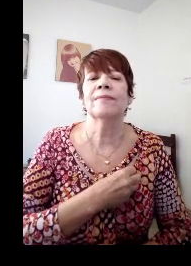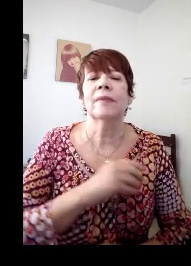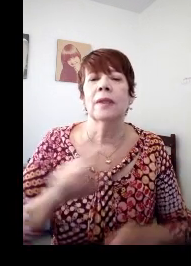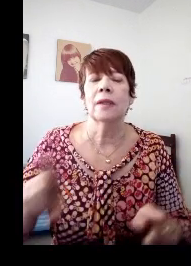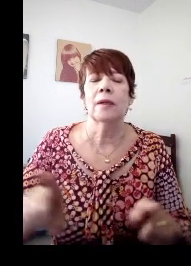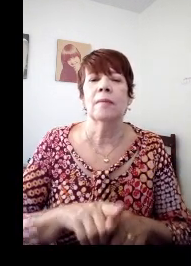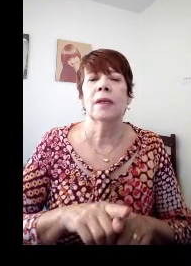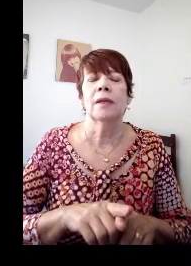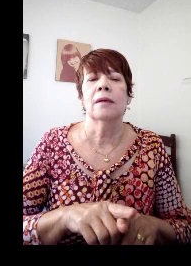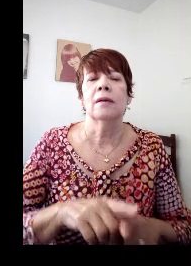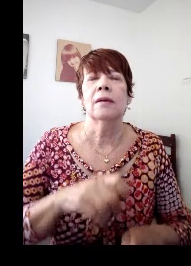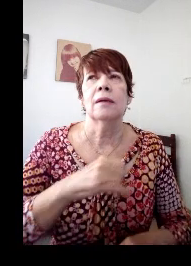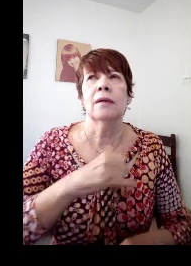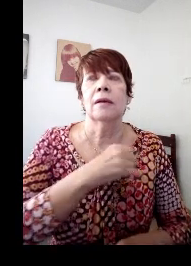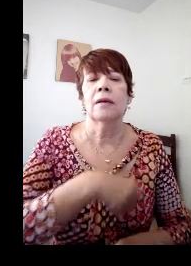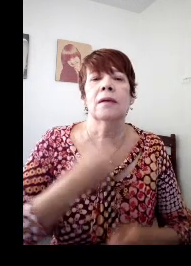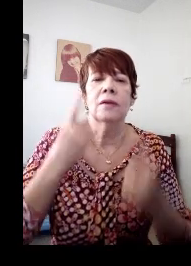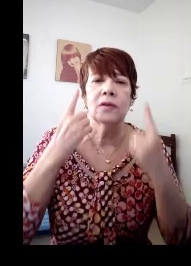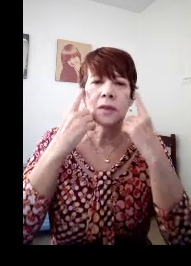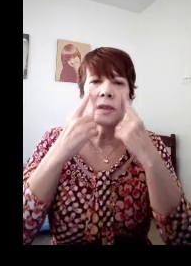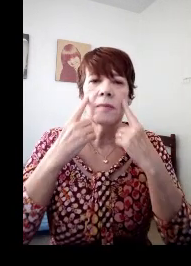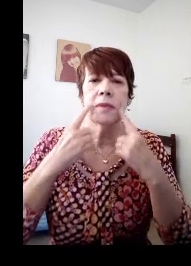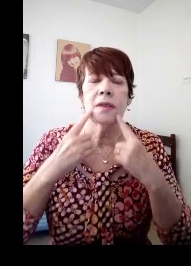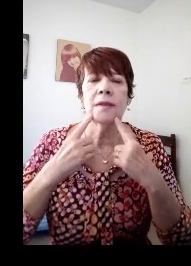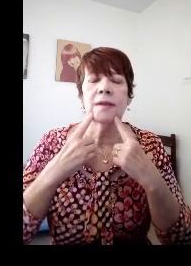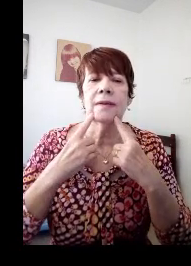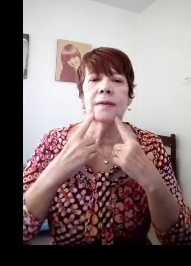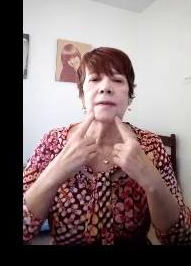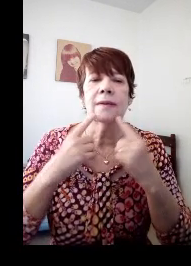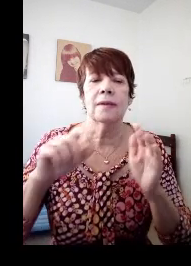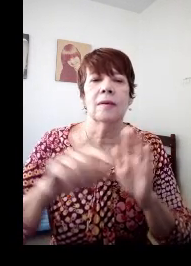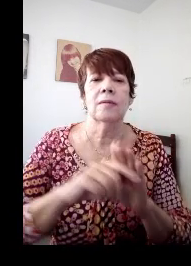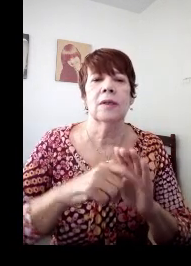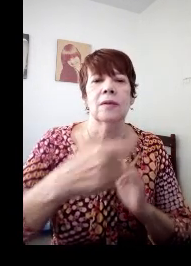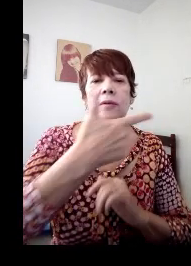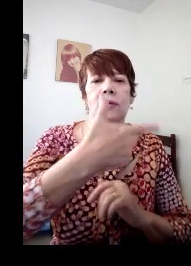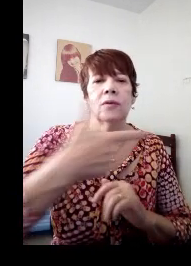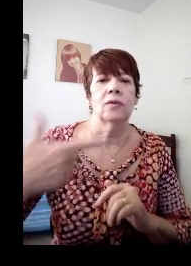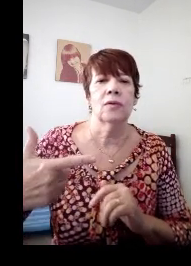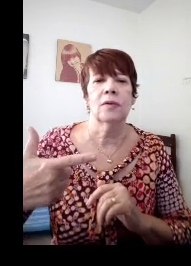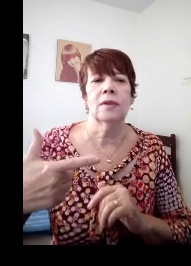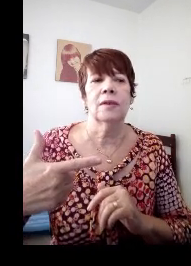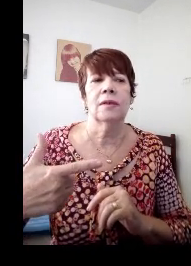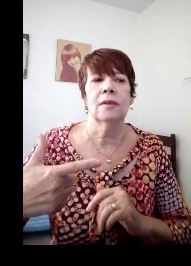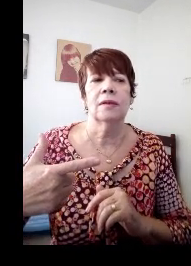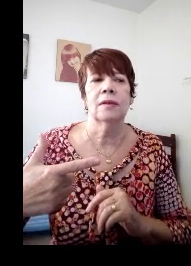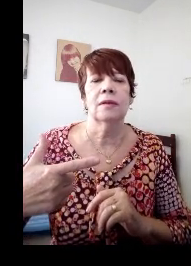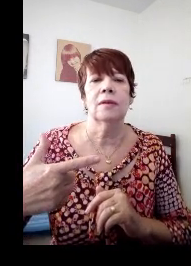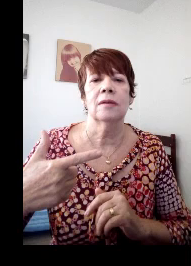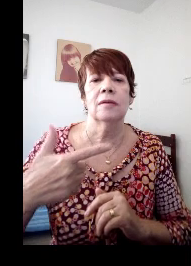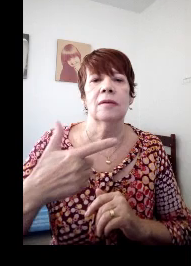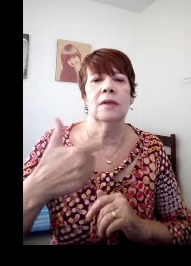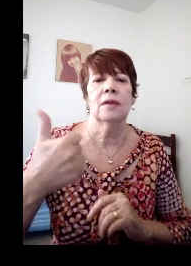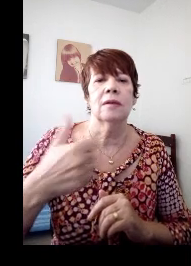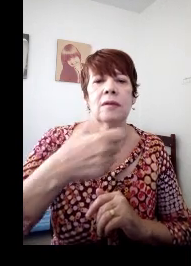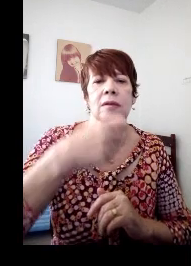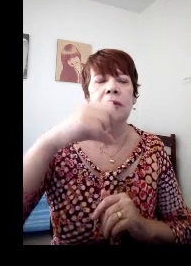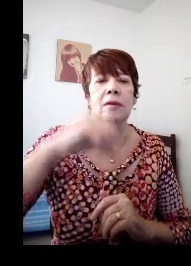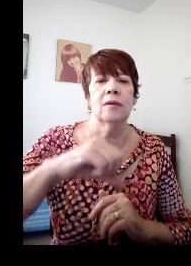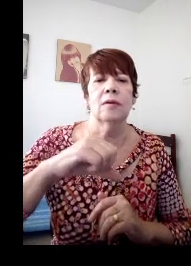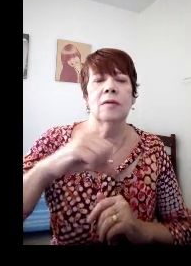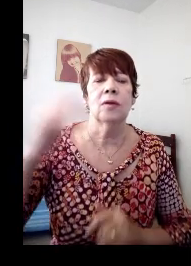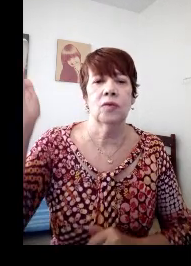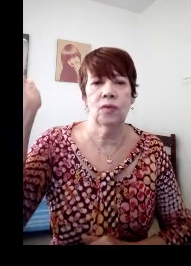em Jeremias, capítulo 2, verso 19, nós temos: a tua malícia te